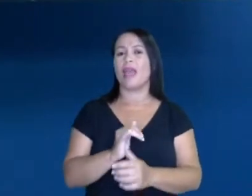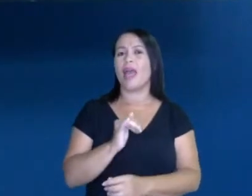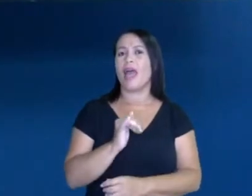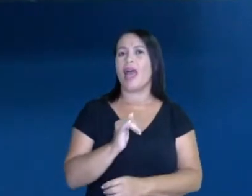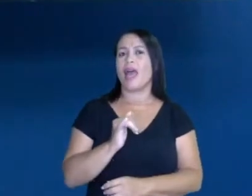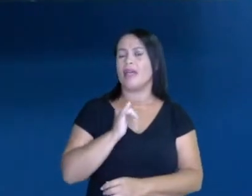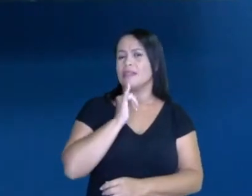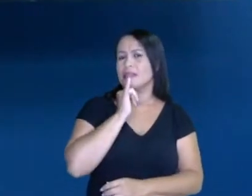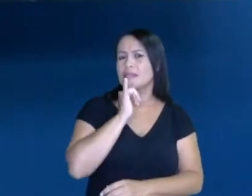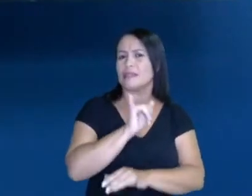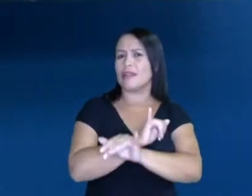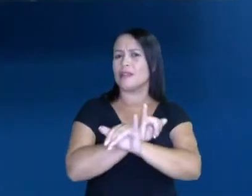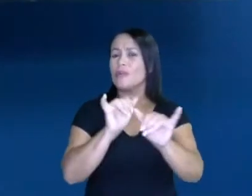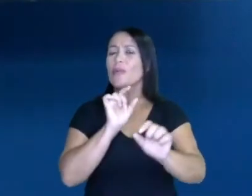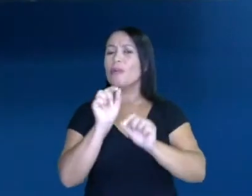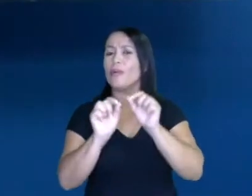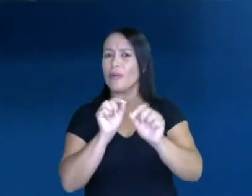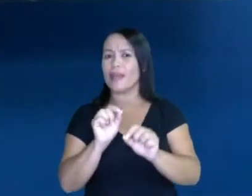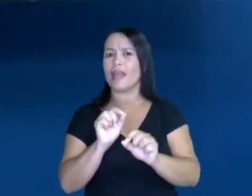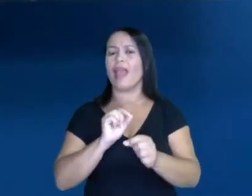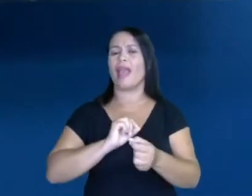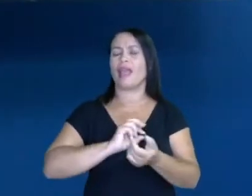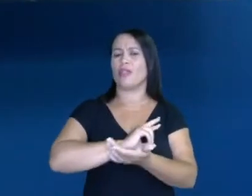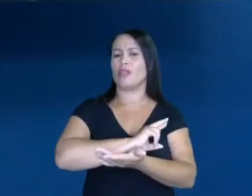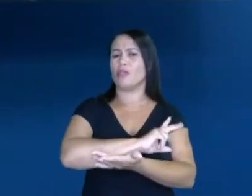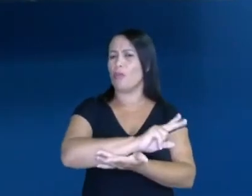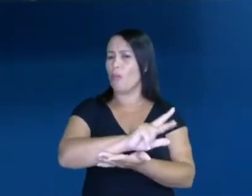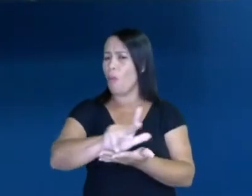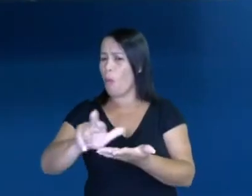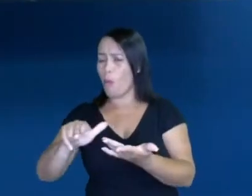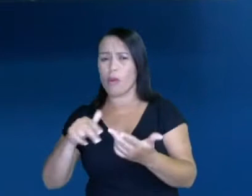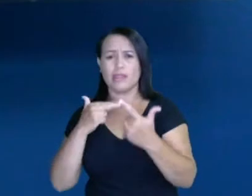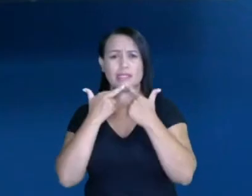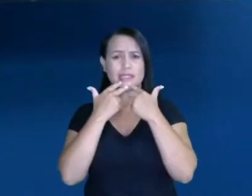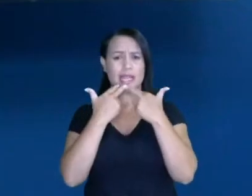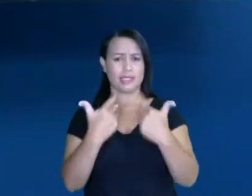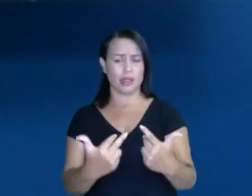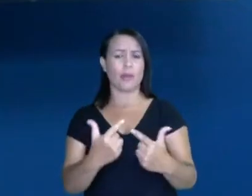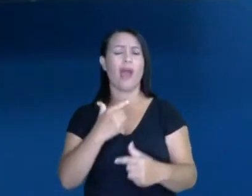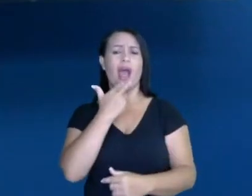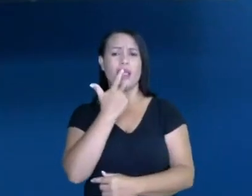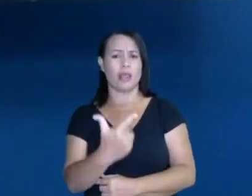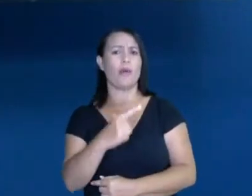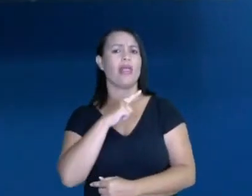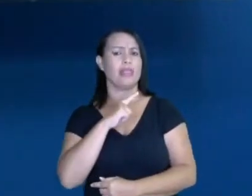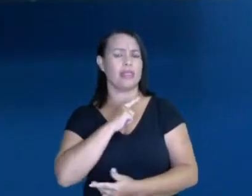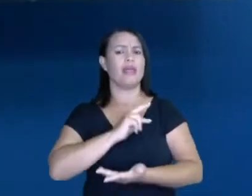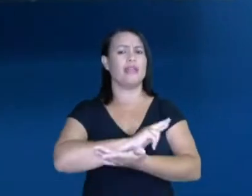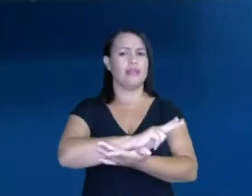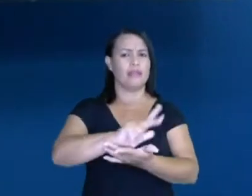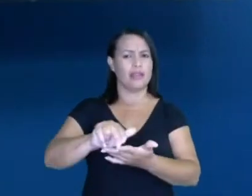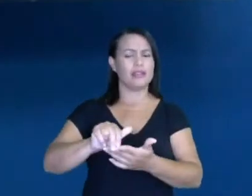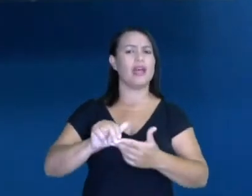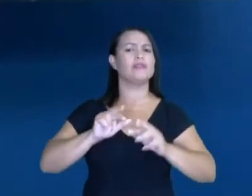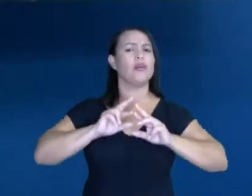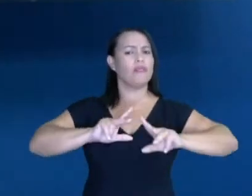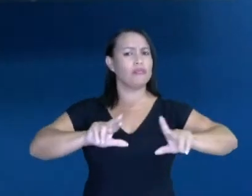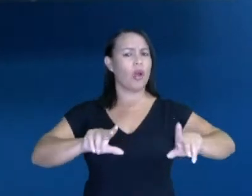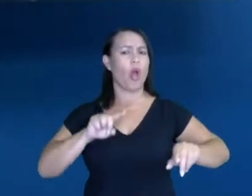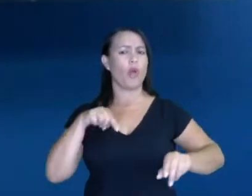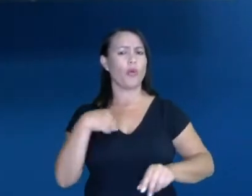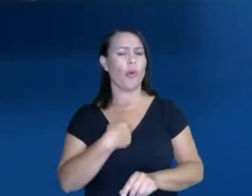todas as línguas possuem diferenciações, possuem diferenças. Ou seja, nós